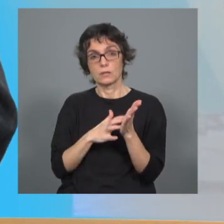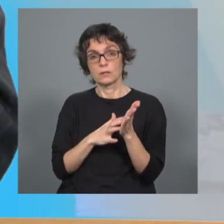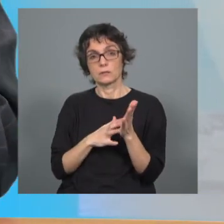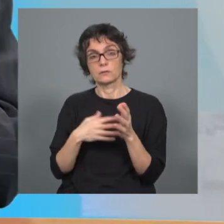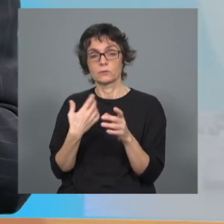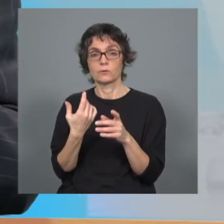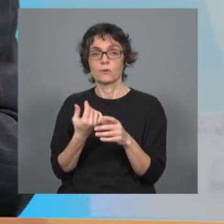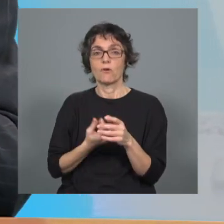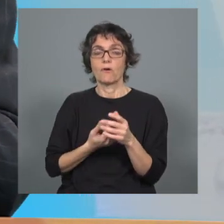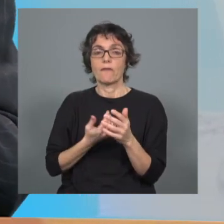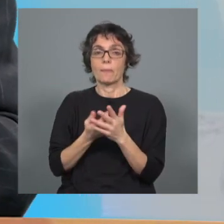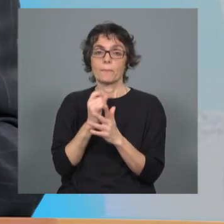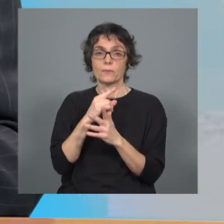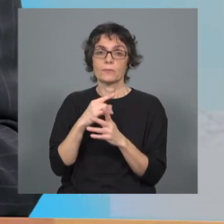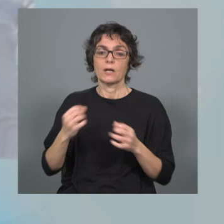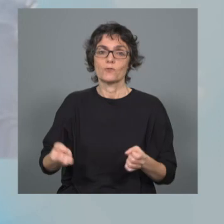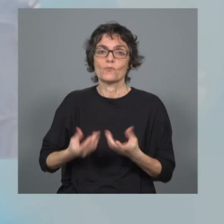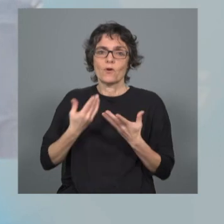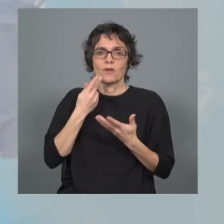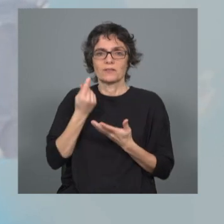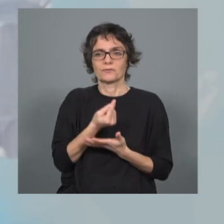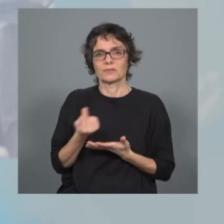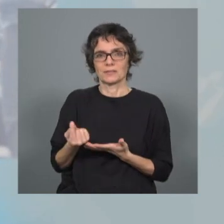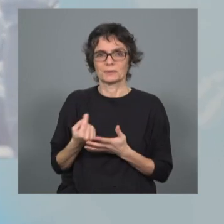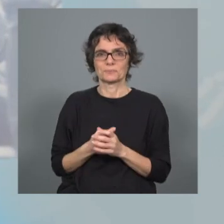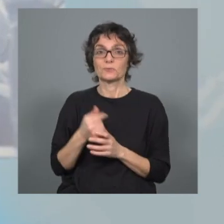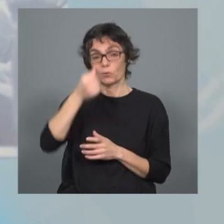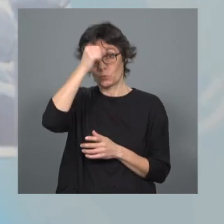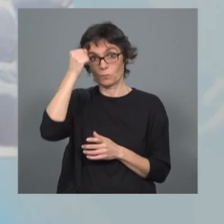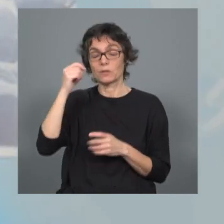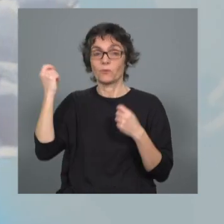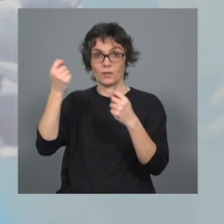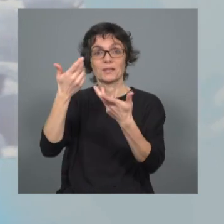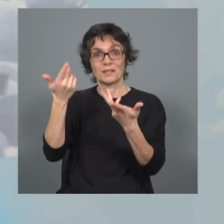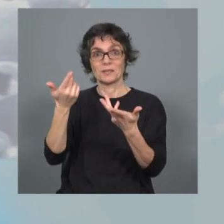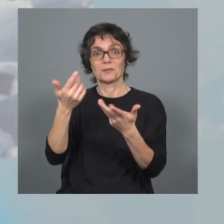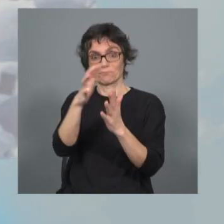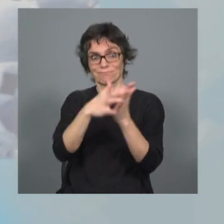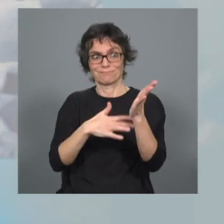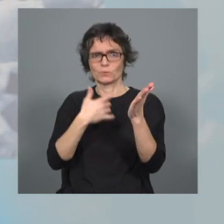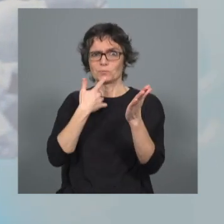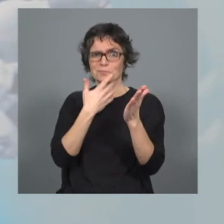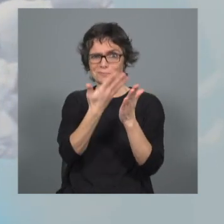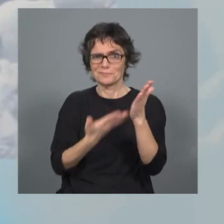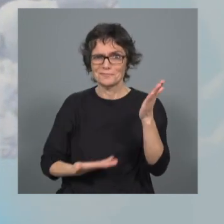redenção. E é tudo isso que se celebra neste Domingo de Ramos, daí um texto tão extenso que é lido